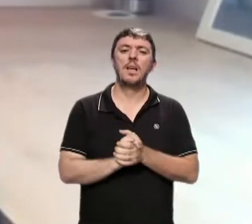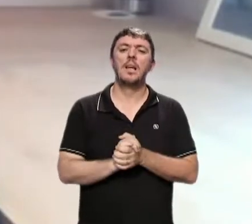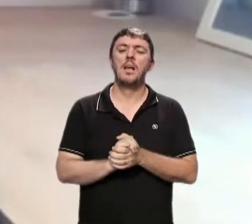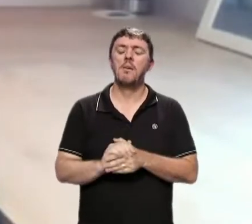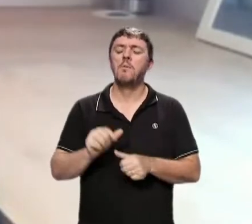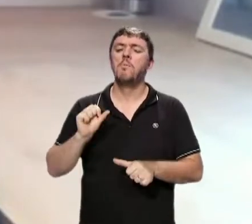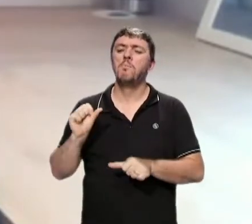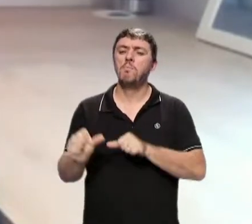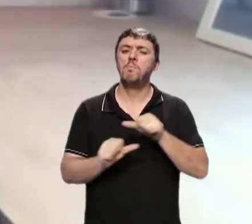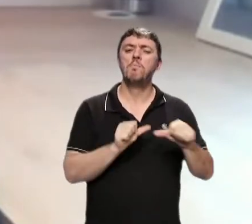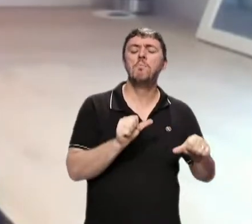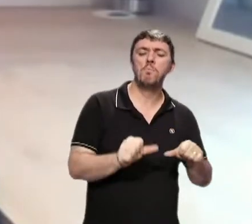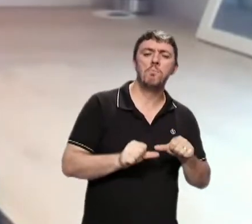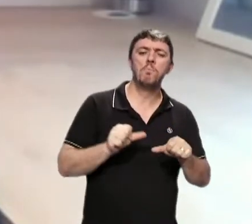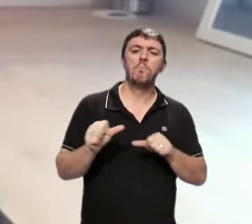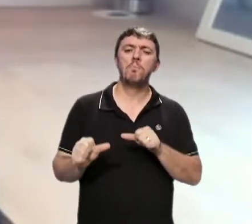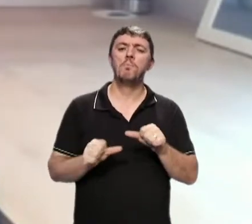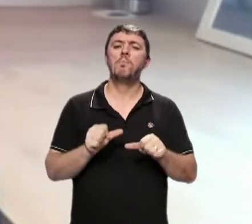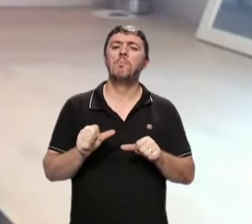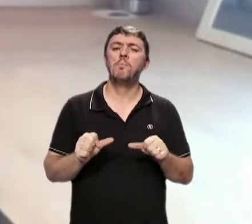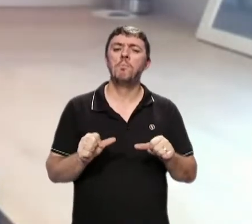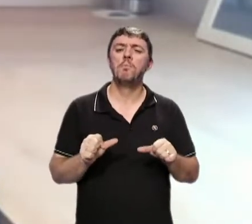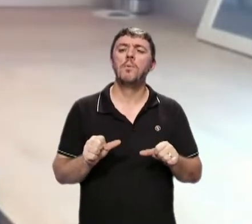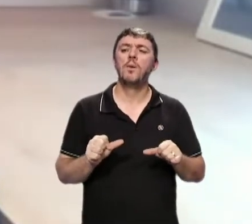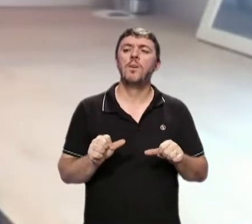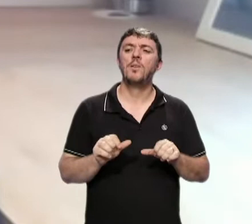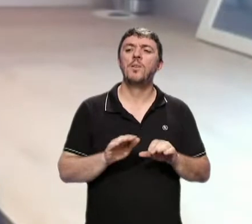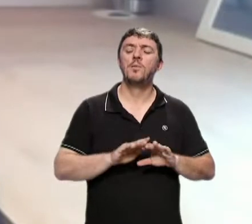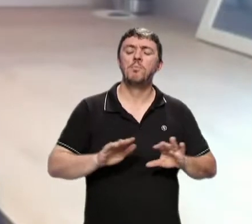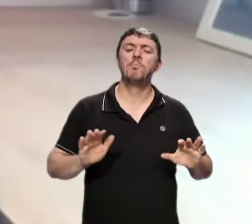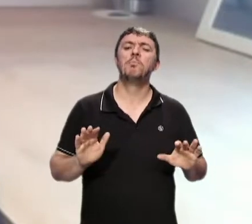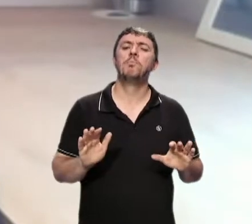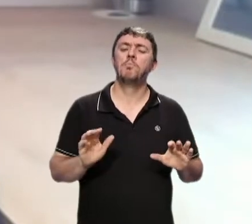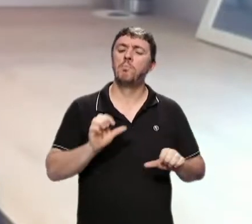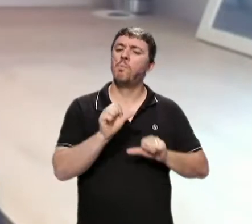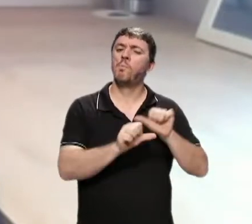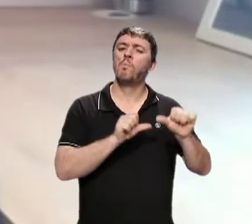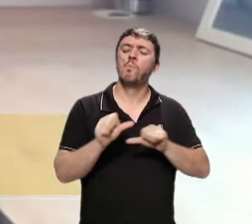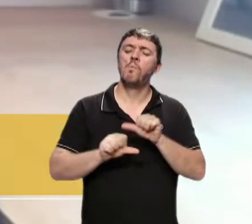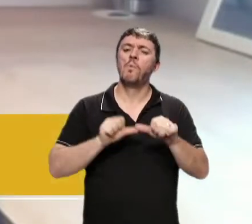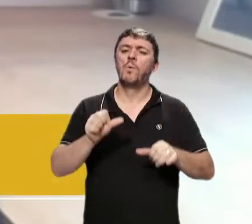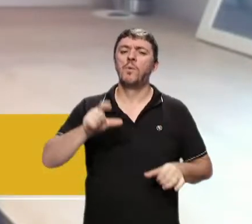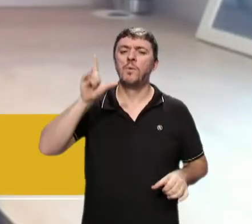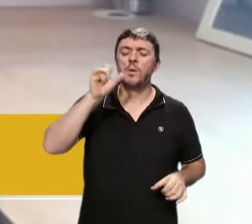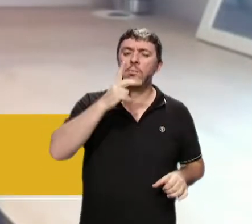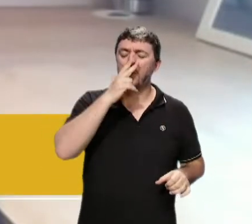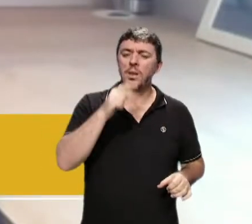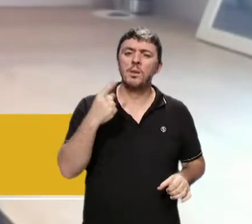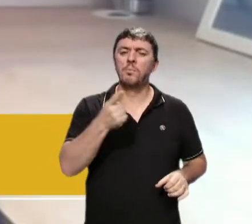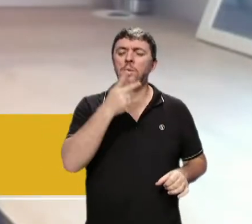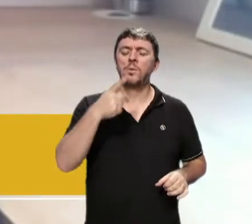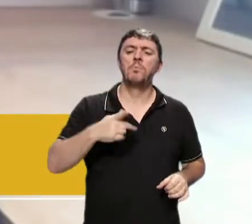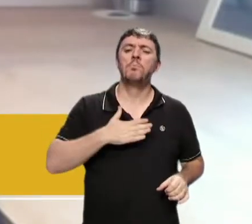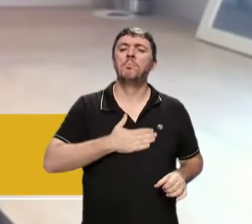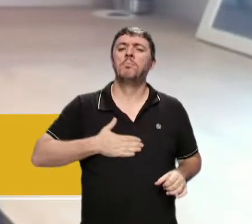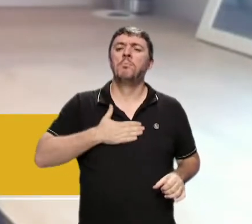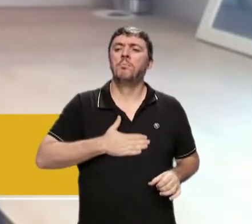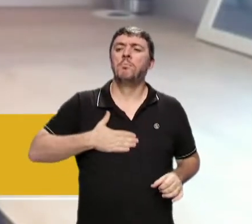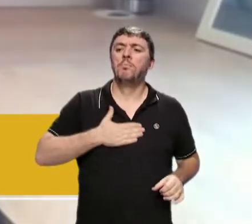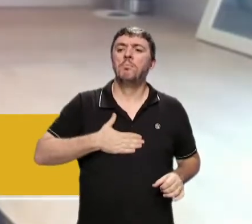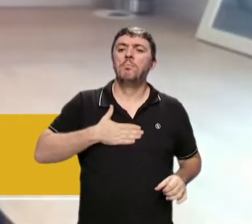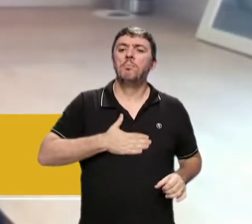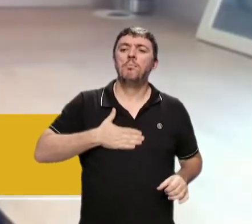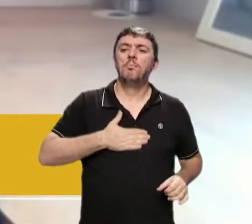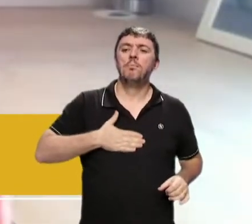eles mexeram muito nos algoritmos, né, nos últimos tempos e causou uma insatisfação generalizada, viu,